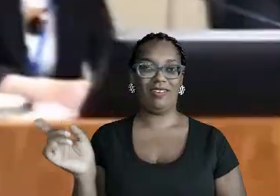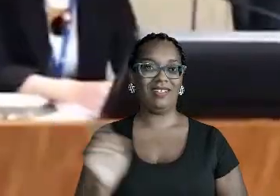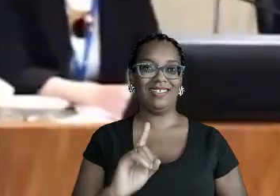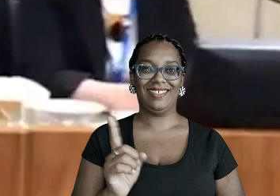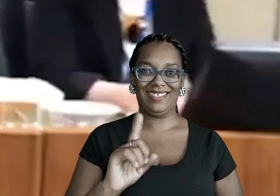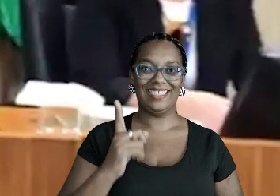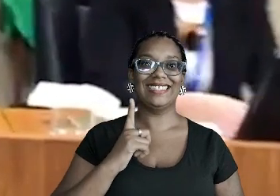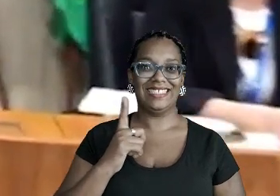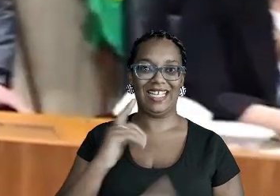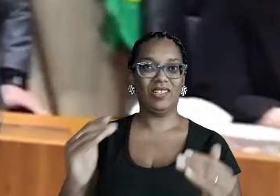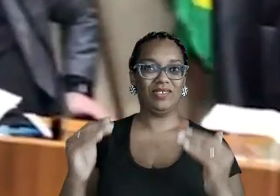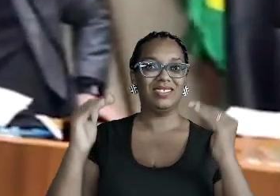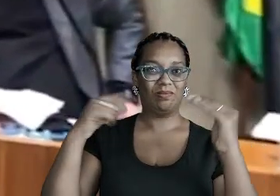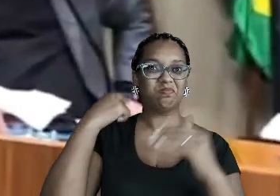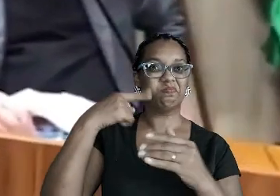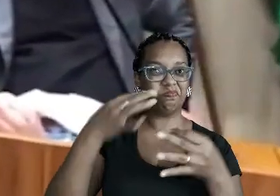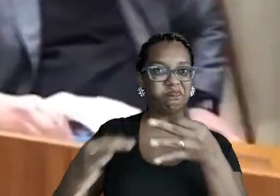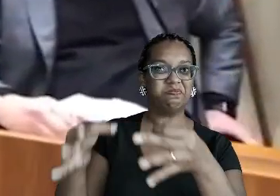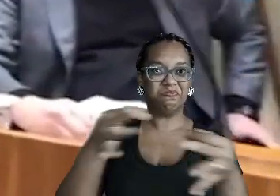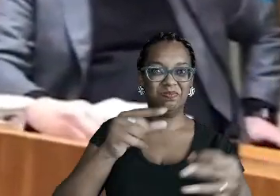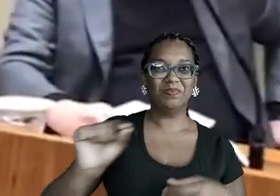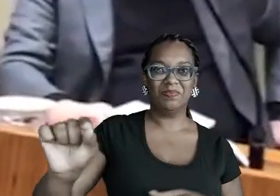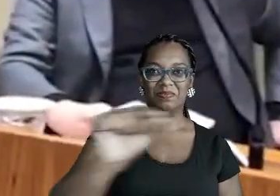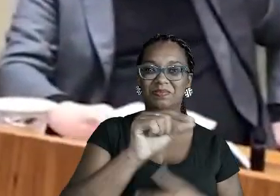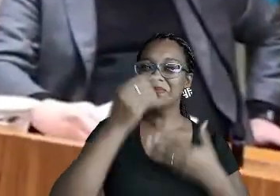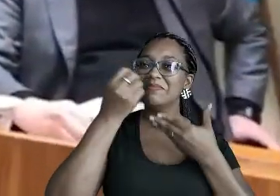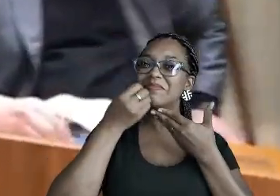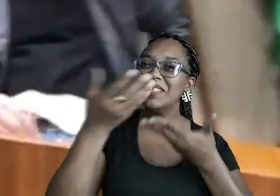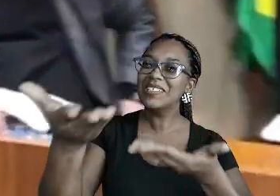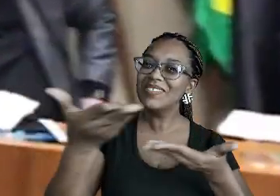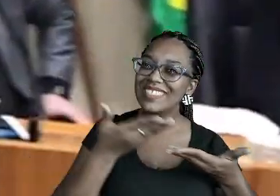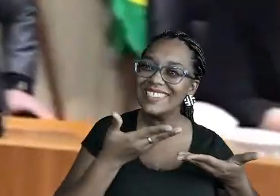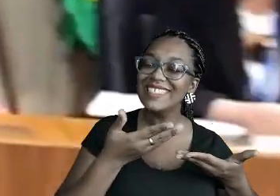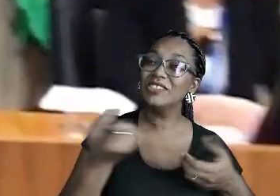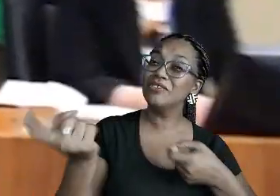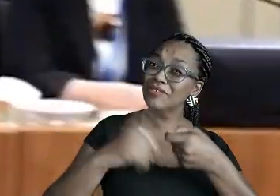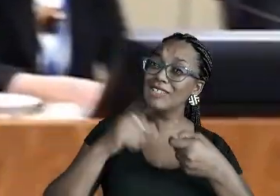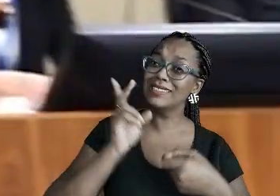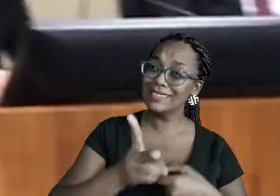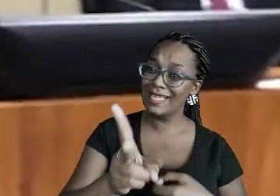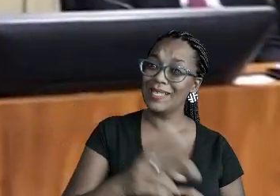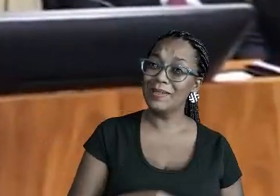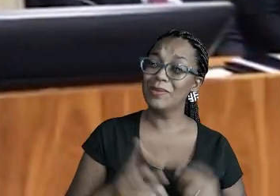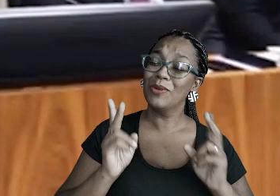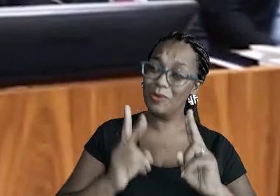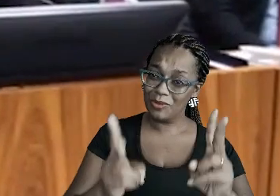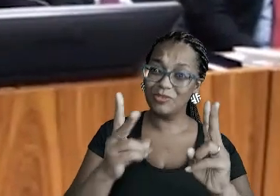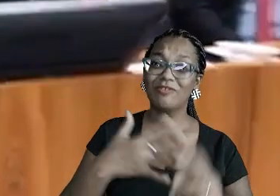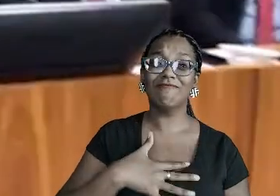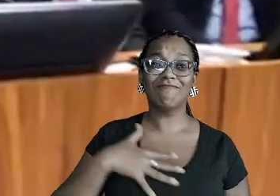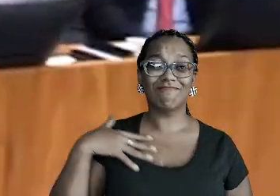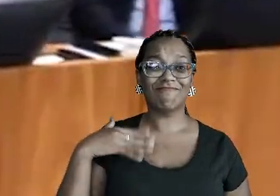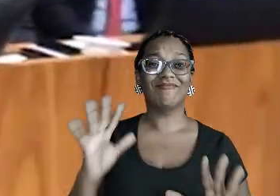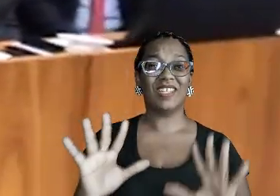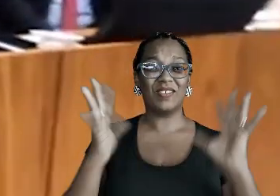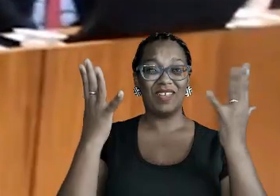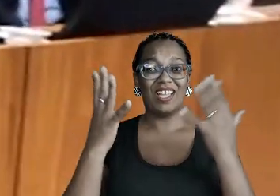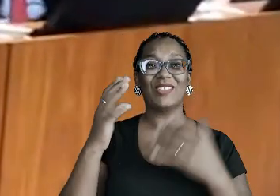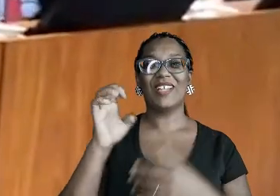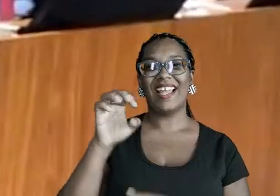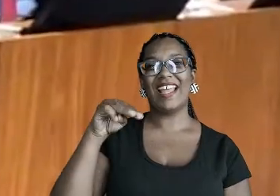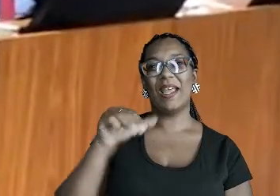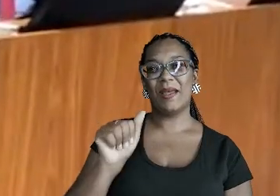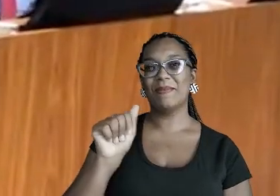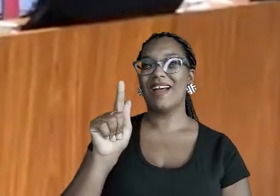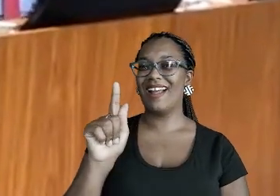da magistratura Federal nosso servidores então sejam bem-vindos voltem sempre continue prestigiando os eventos da